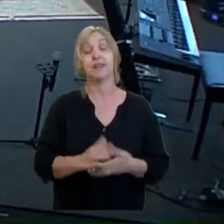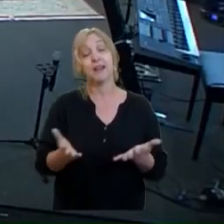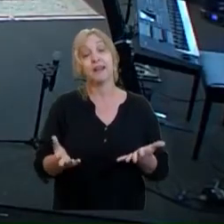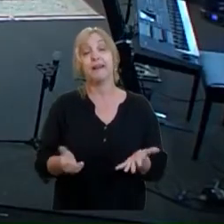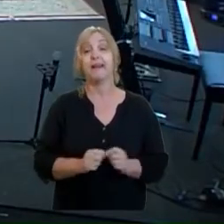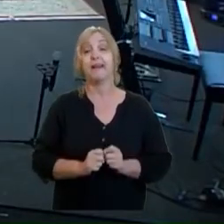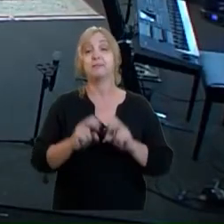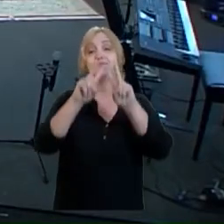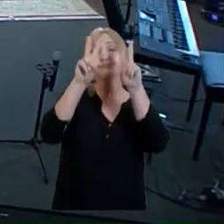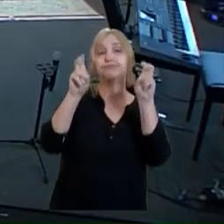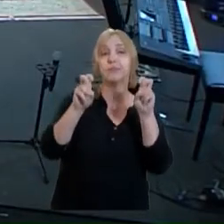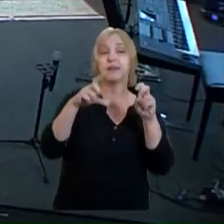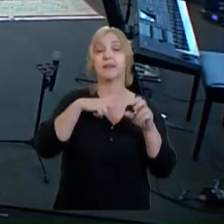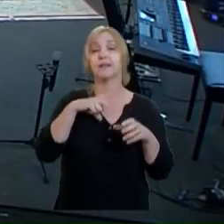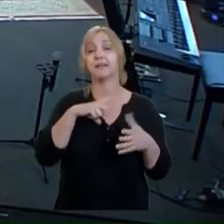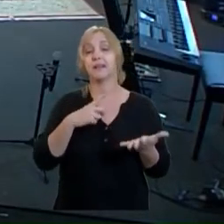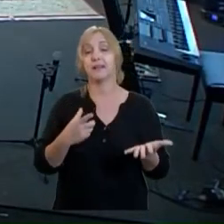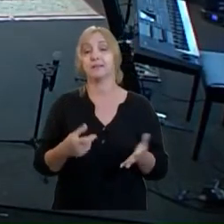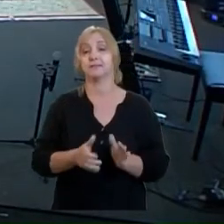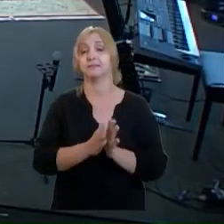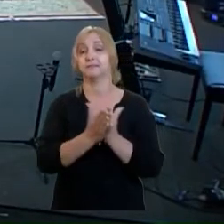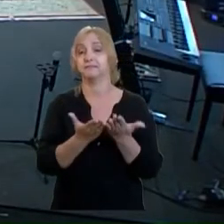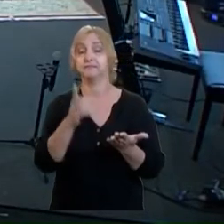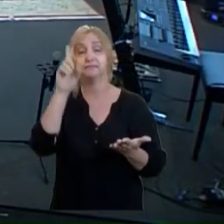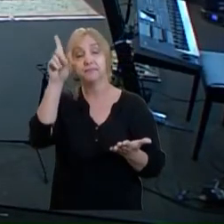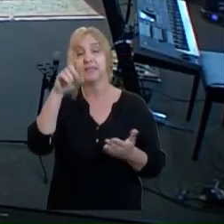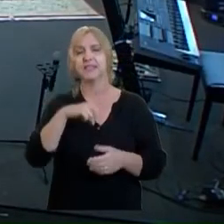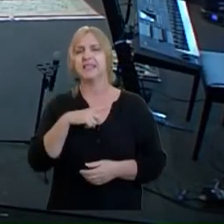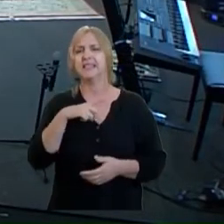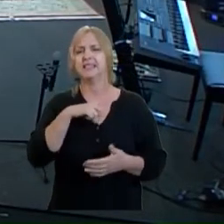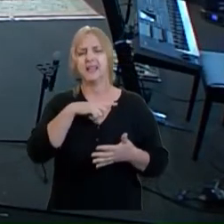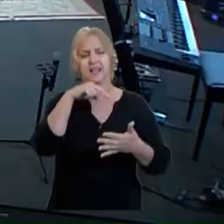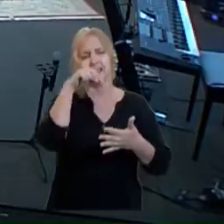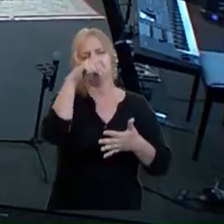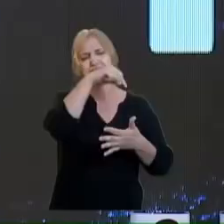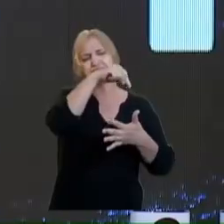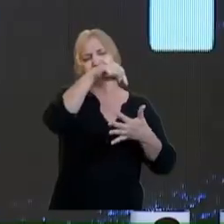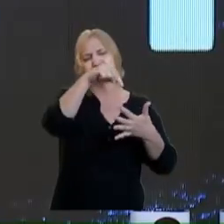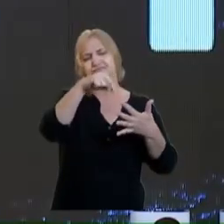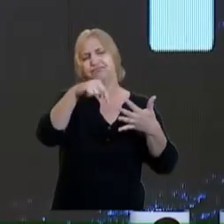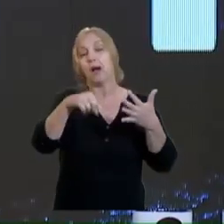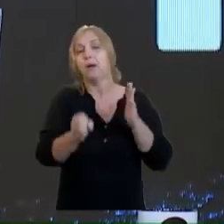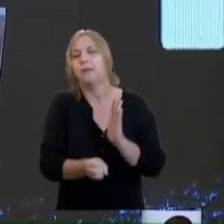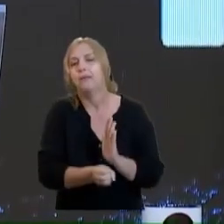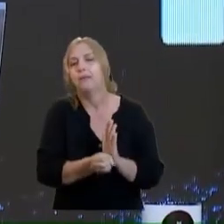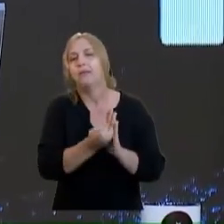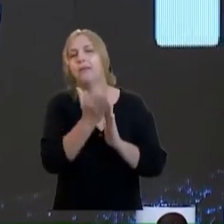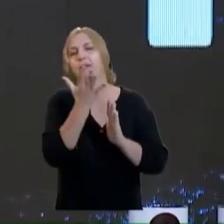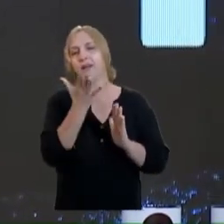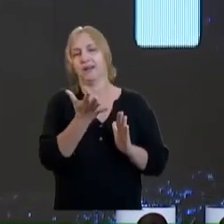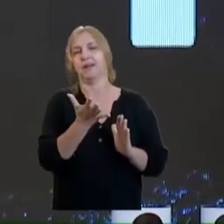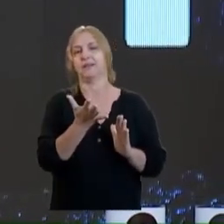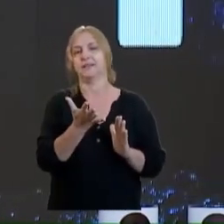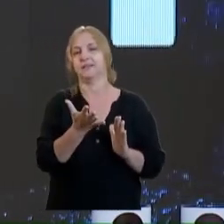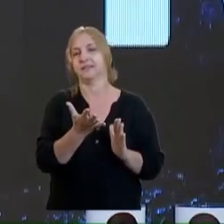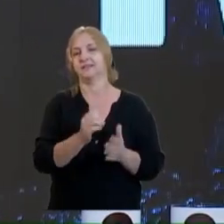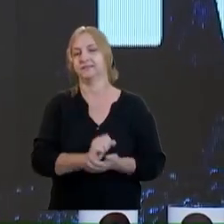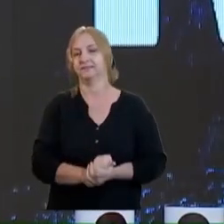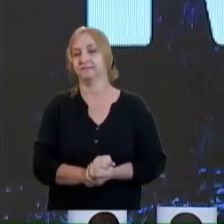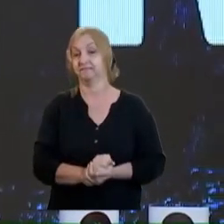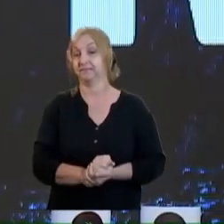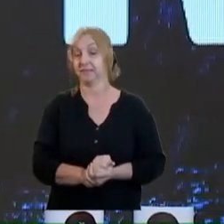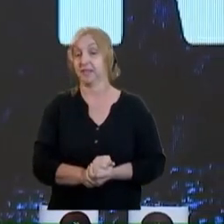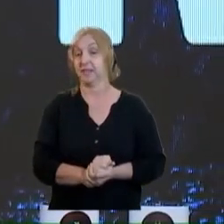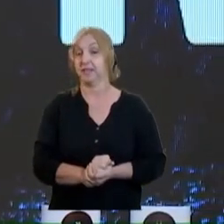expressão que flui na Bíblia. E você vai encontrar tantas e tantas vezes essa realidade.